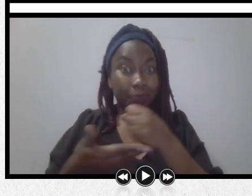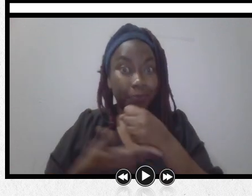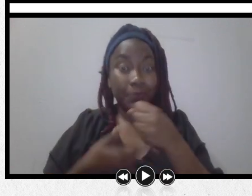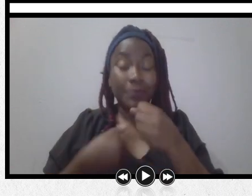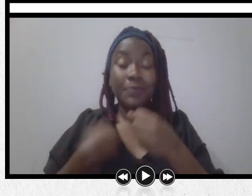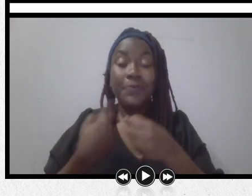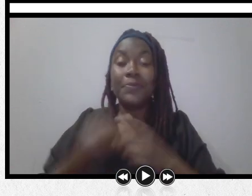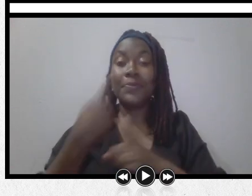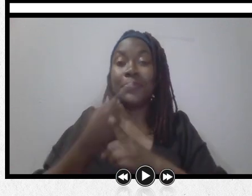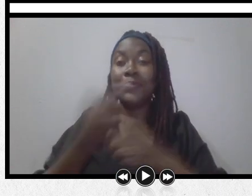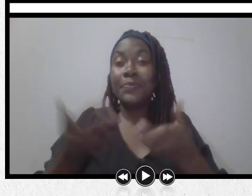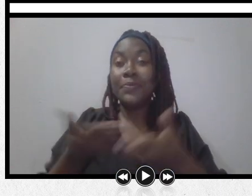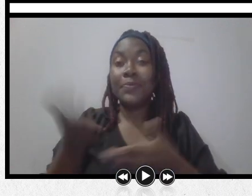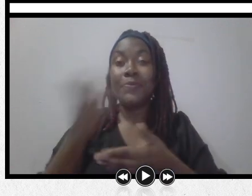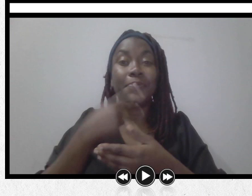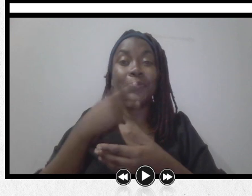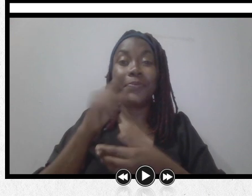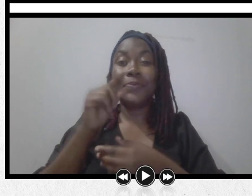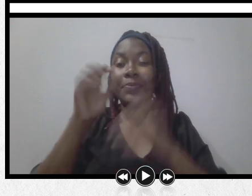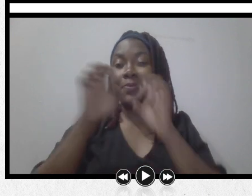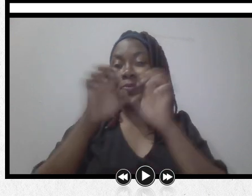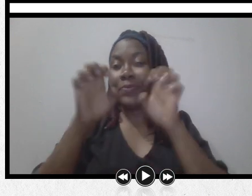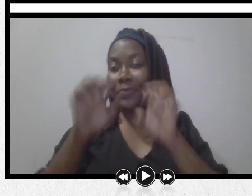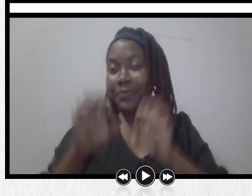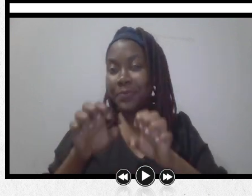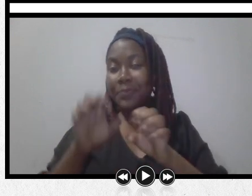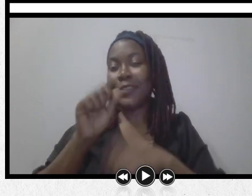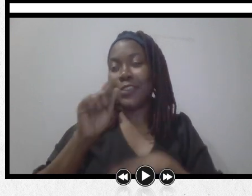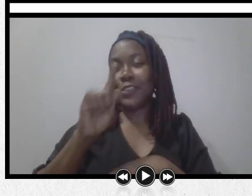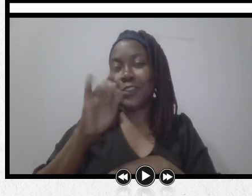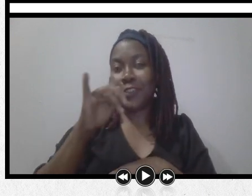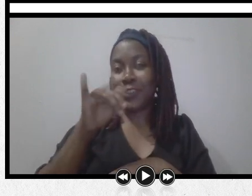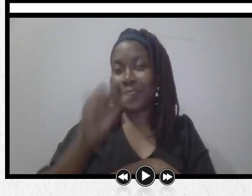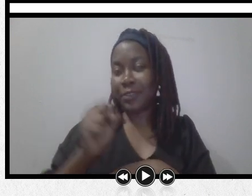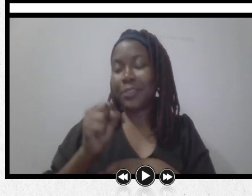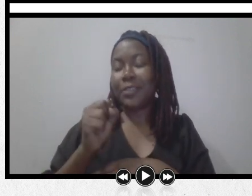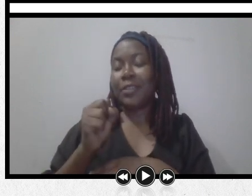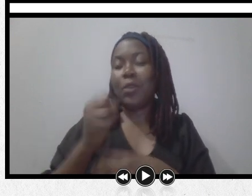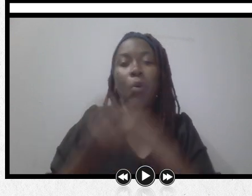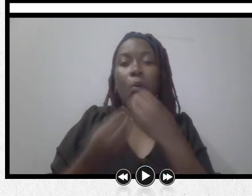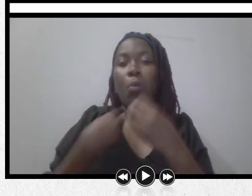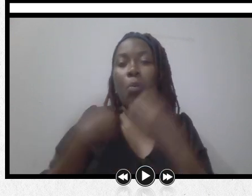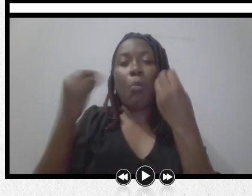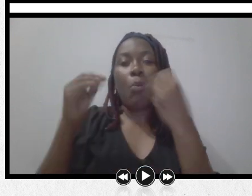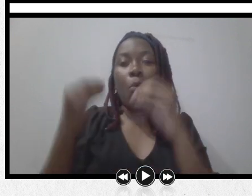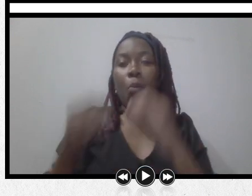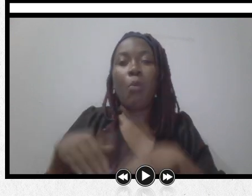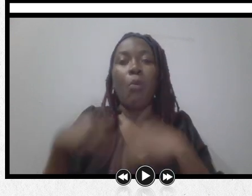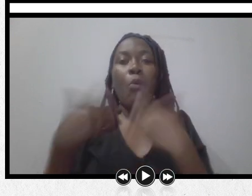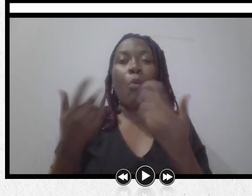no nosso encontro de hoje, vamos falar um pouquinho da estrutura das agências reguladoras, ou seja, como eu monto uma agência reguladora e quais